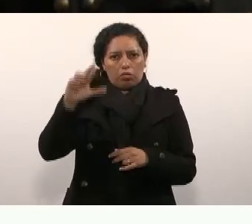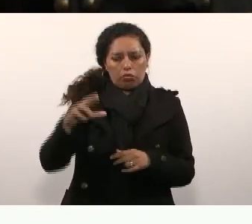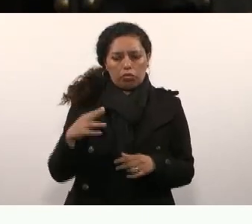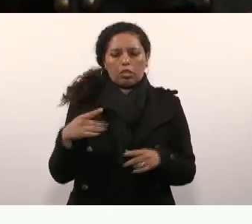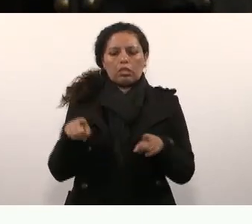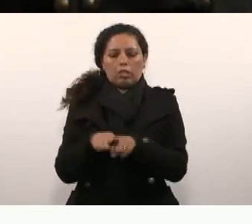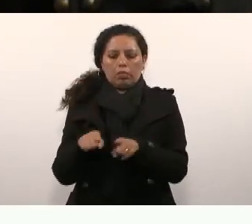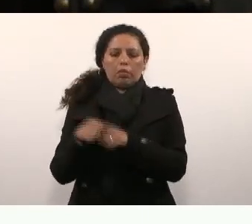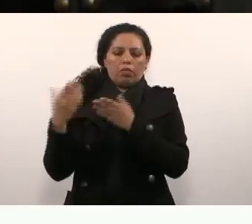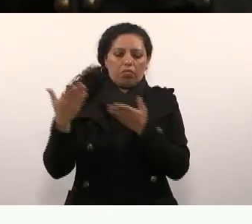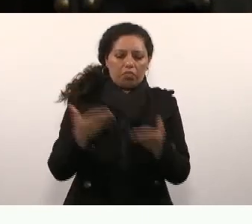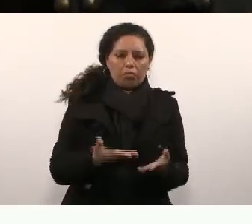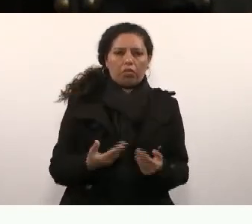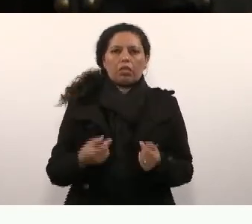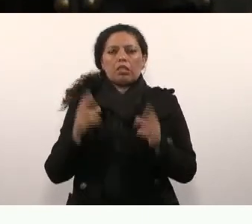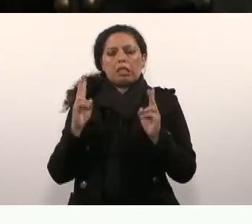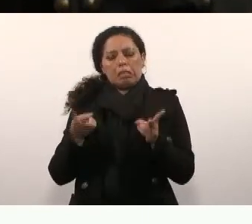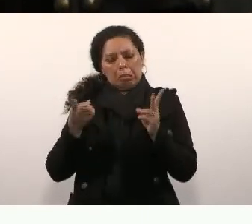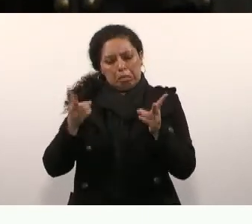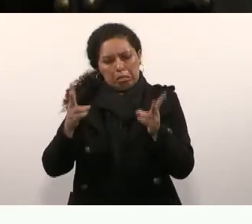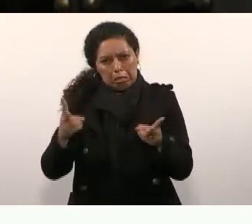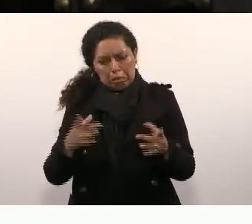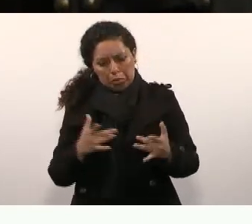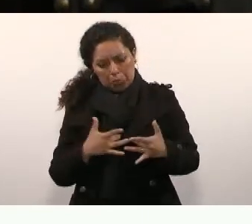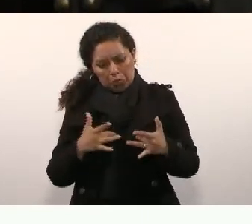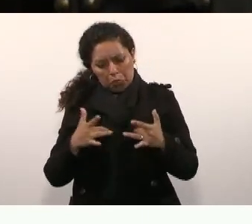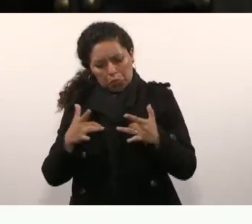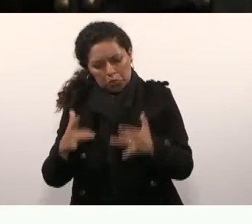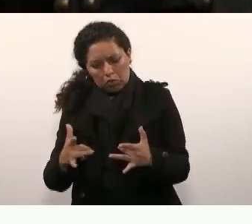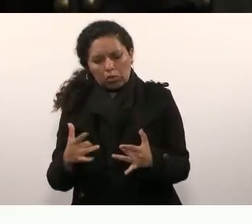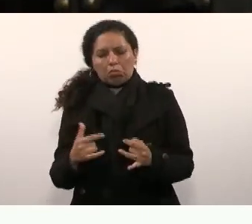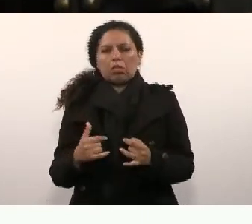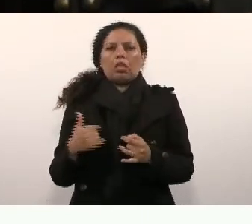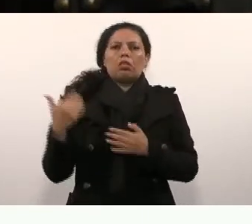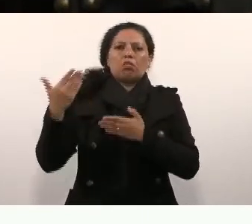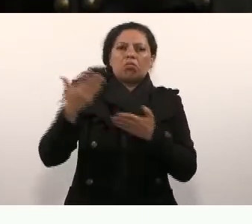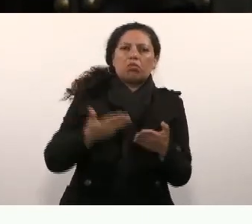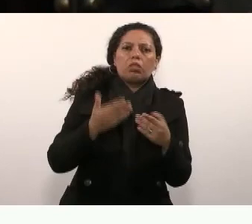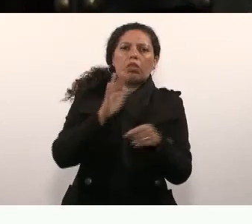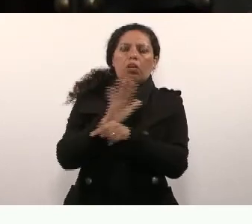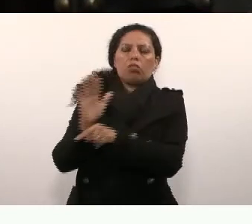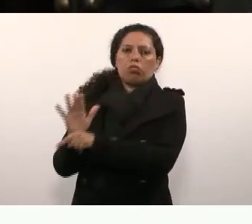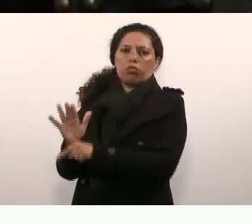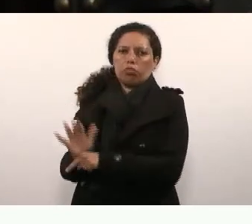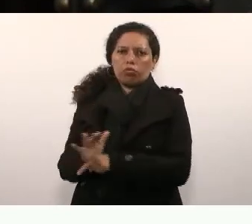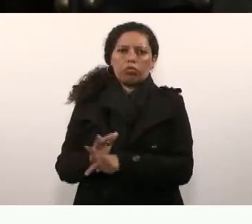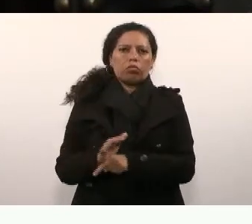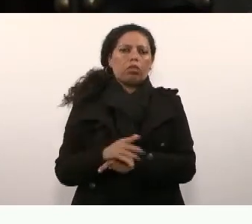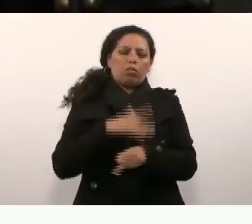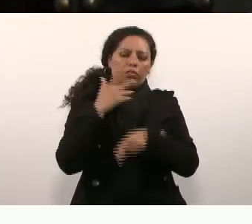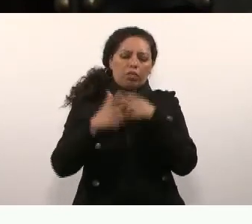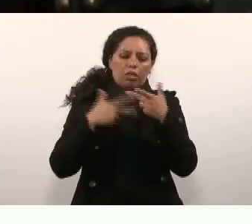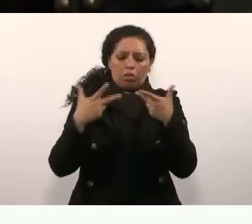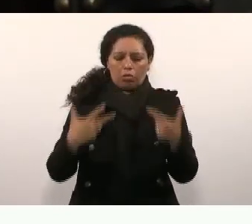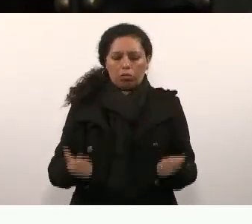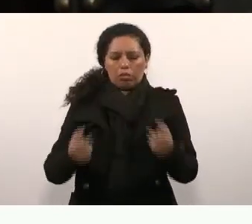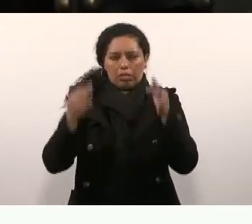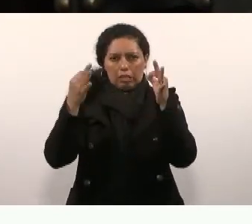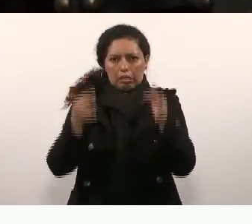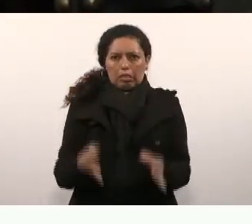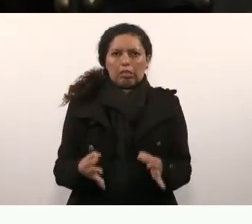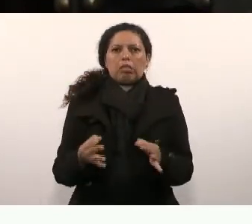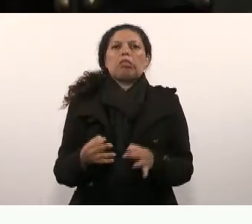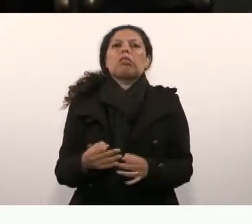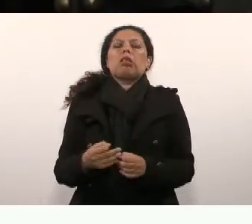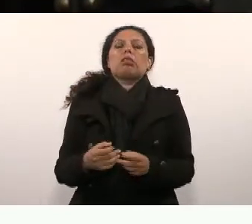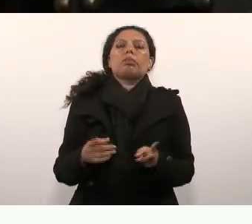nosso pedido, também está presente, sempre muito bem-vindo com sua colocações, com sua presença ativa aqui